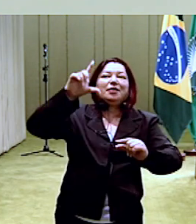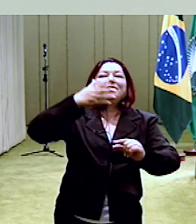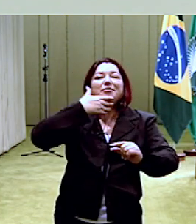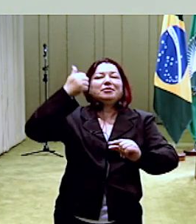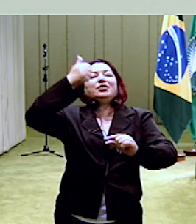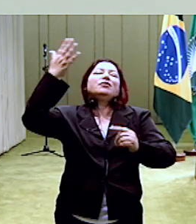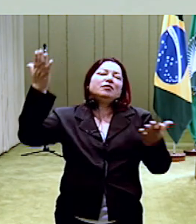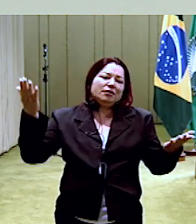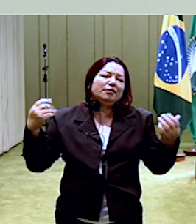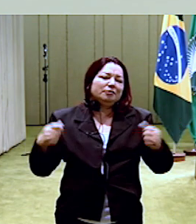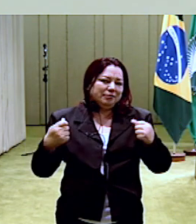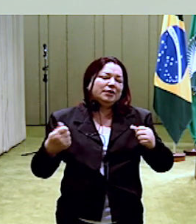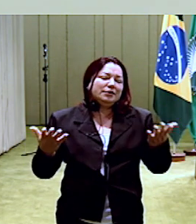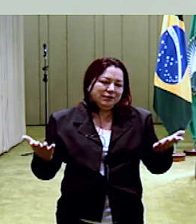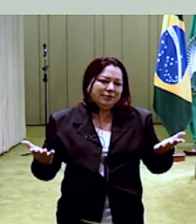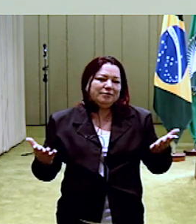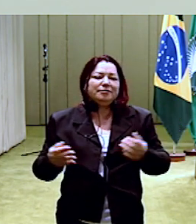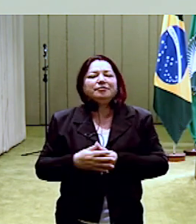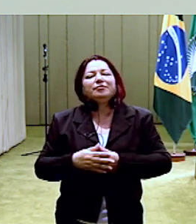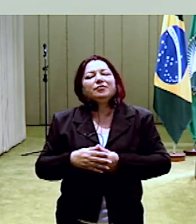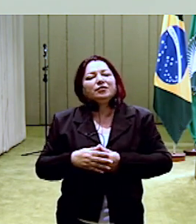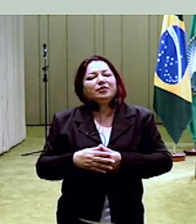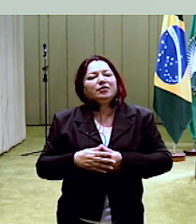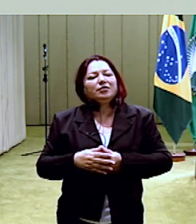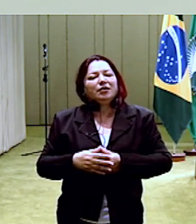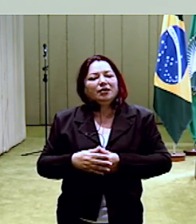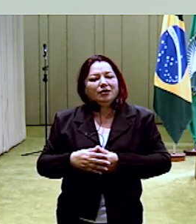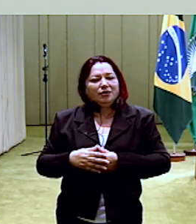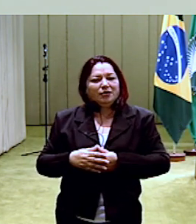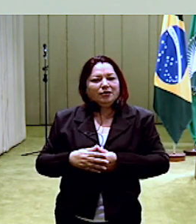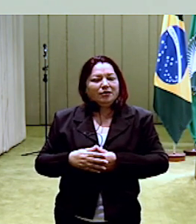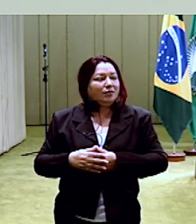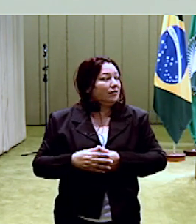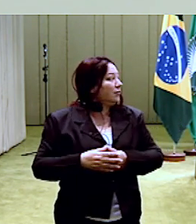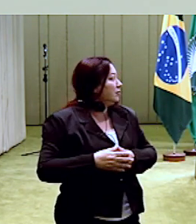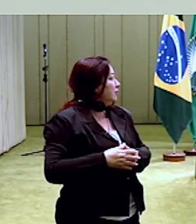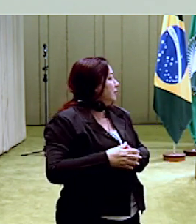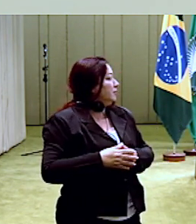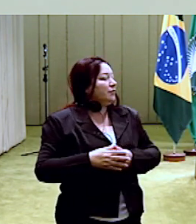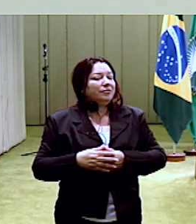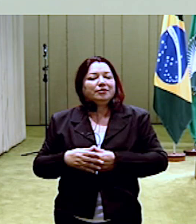emergentes e muito abaixo da média dos mercados desenvolvidos. Então, acho que a sua provocação...